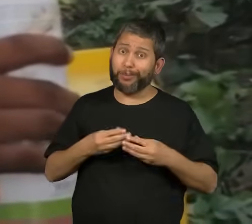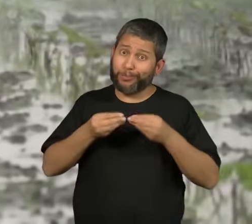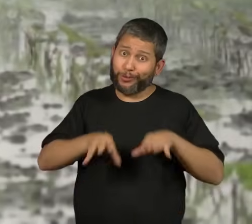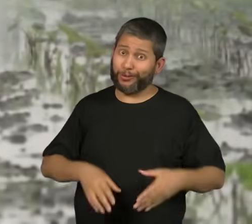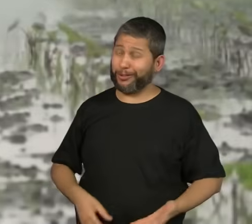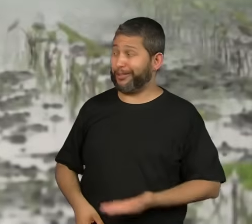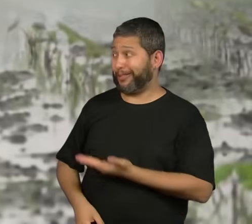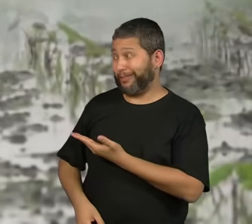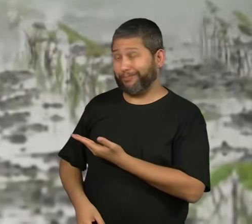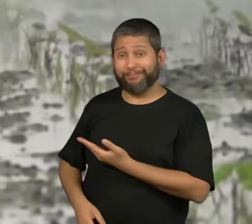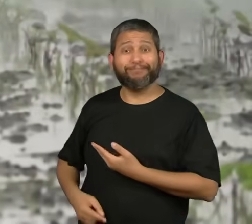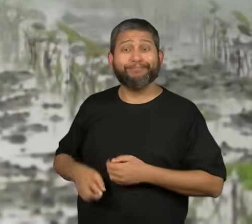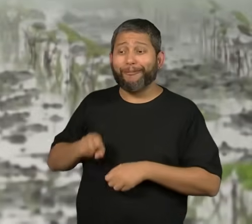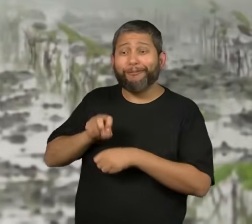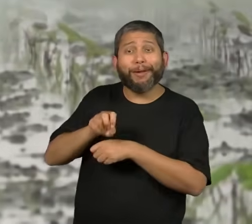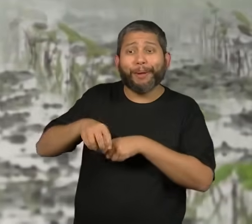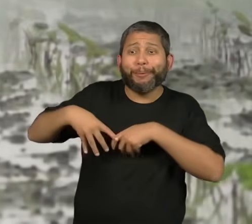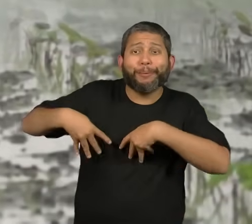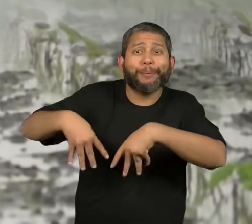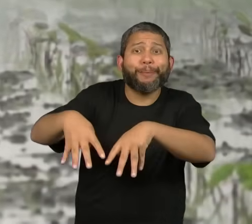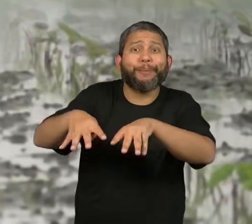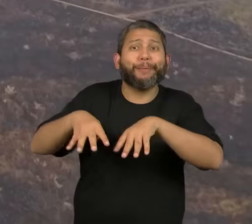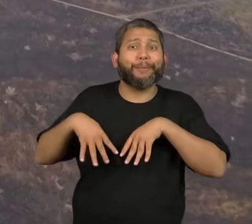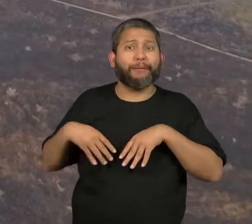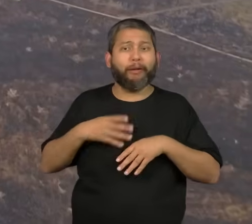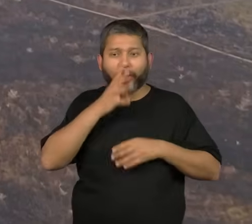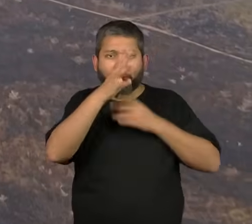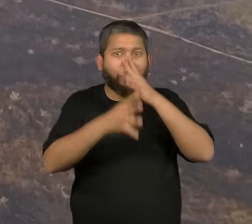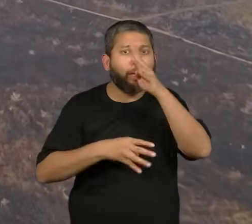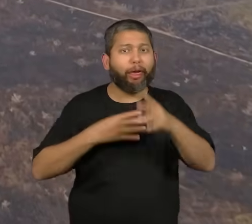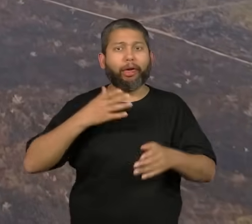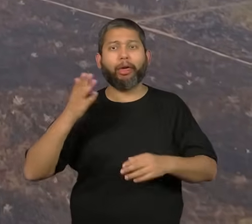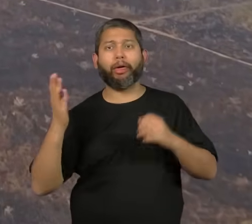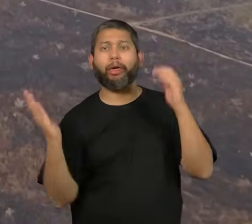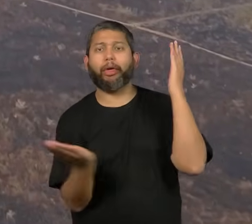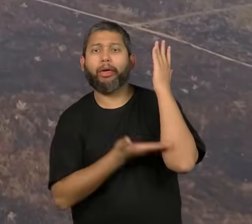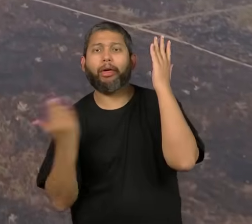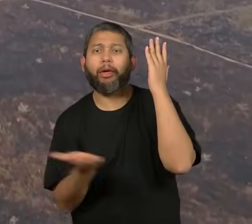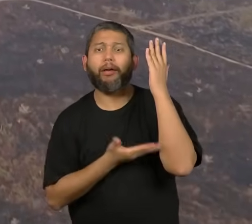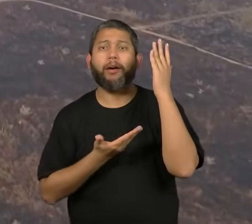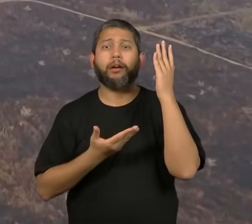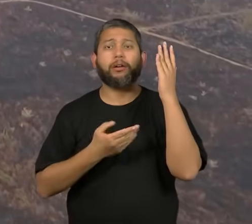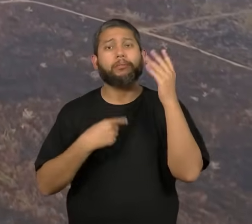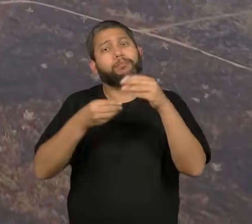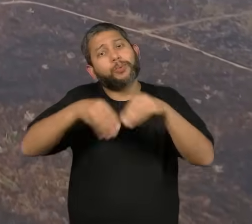uso de agrotóxicos, a invasão dos hábitats e os desmatamentos.